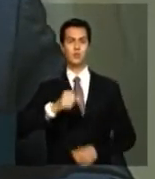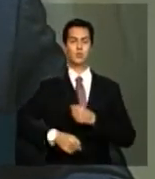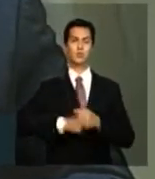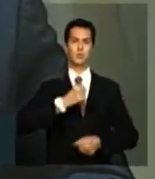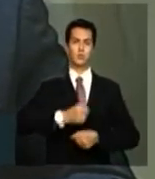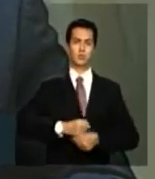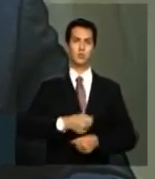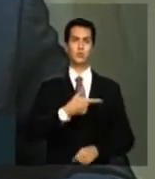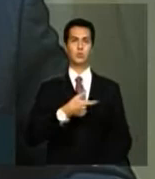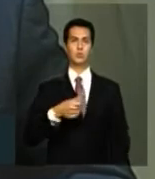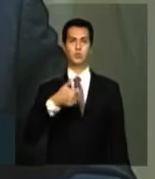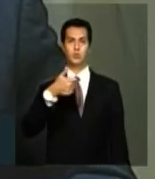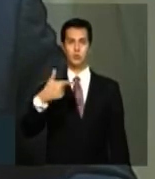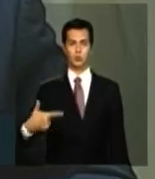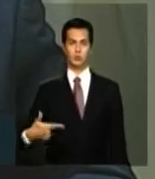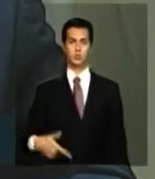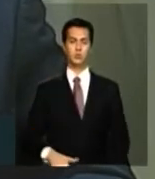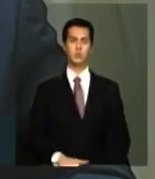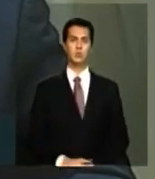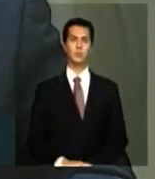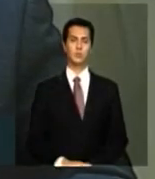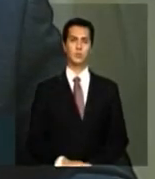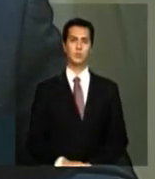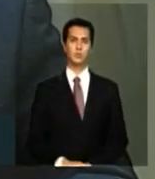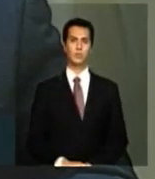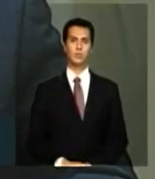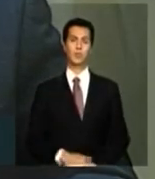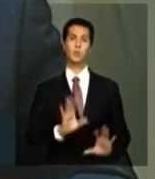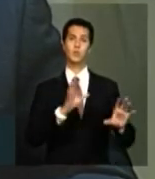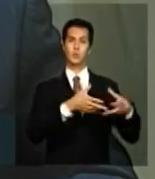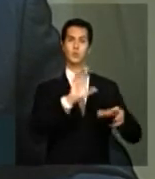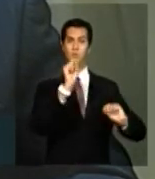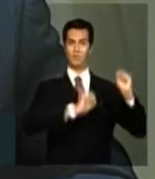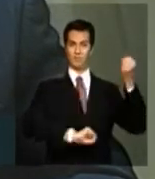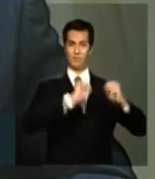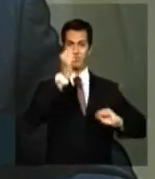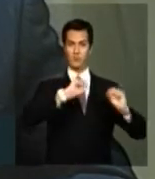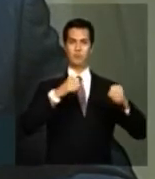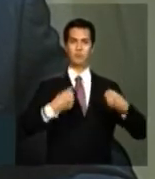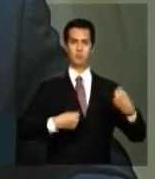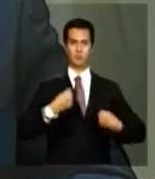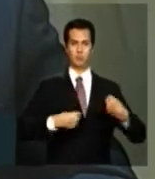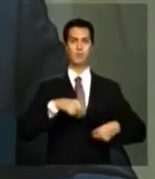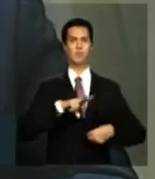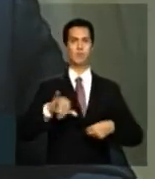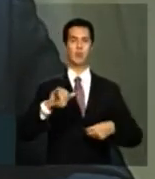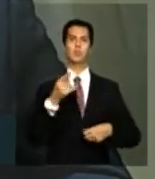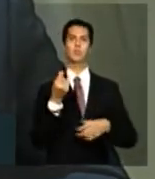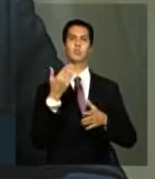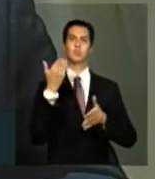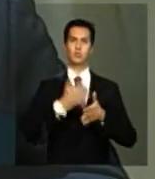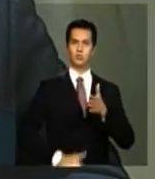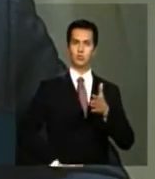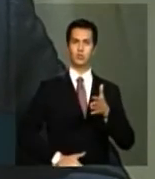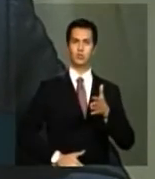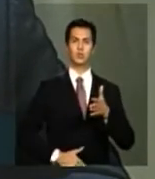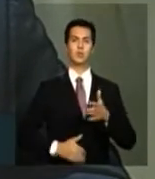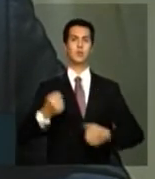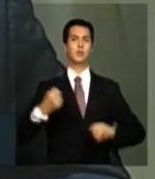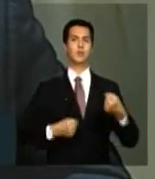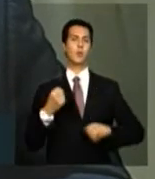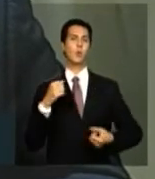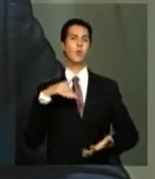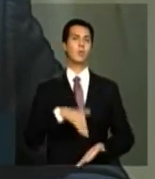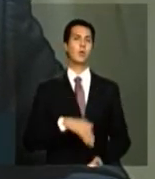de 2012 a indústria automobilística fará um desconto para automóveis até 1000